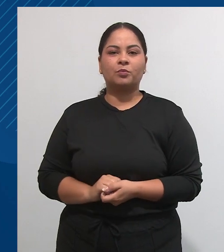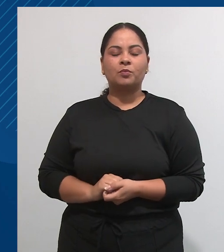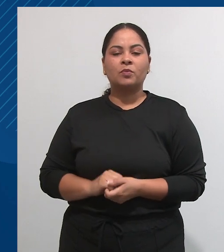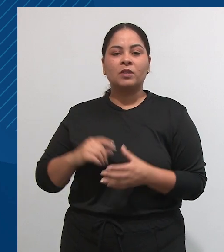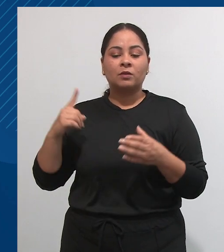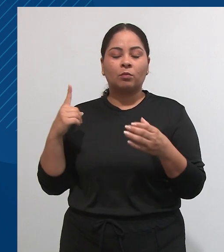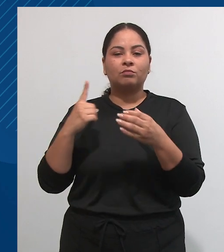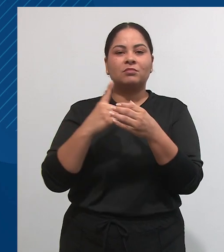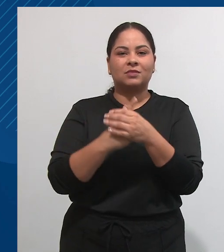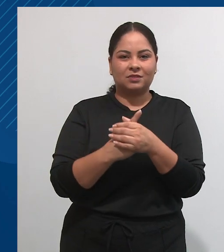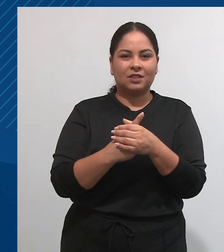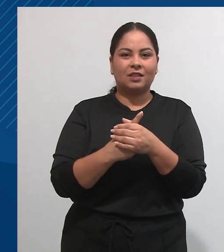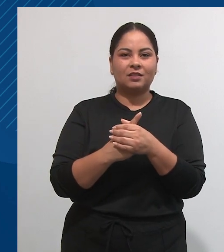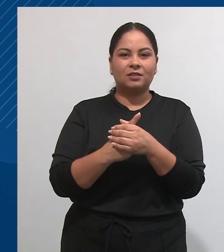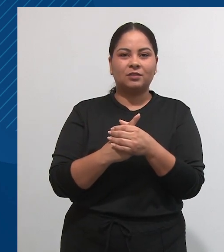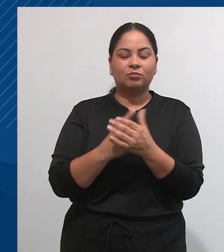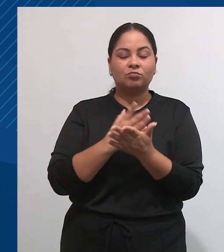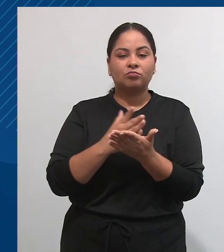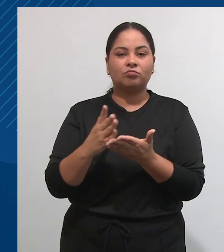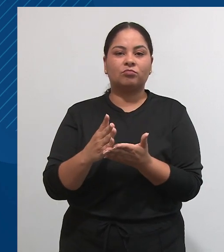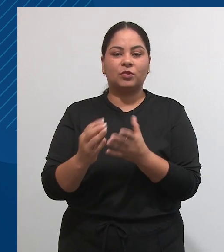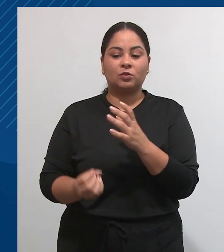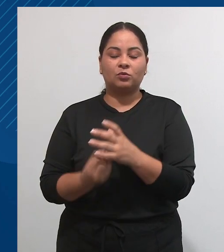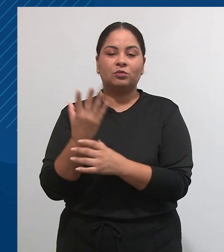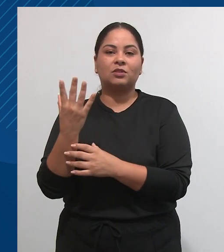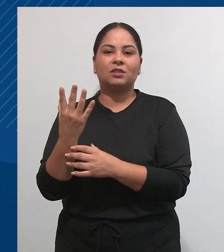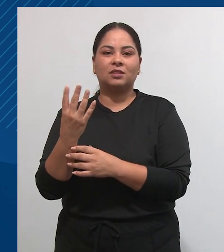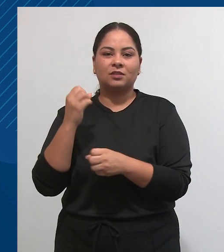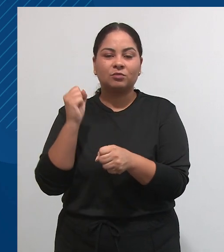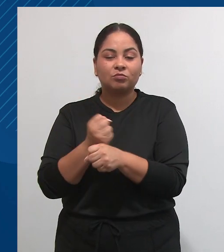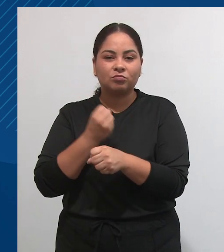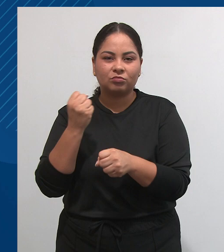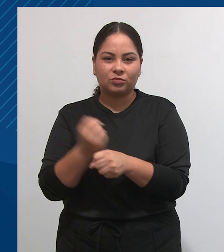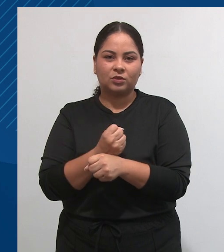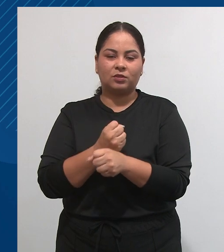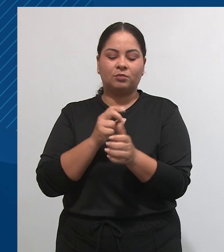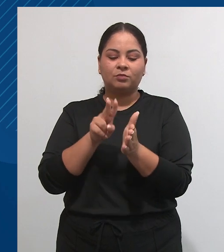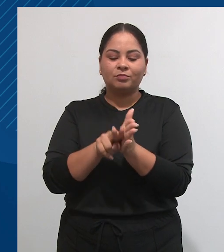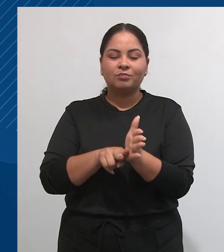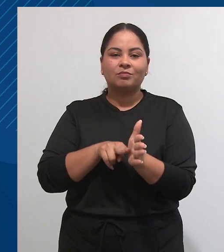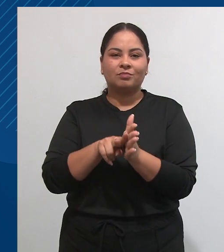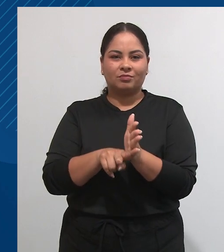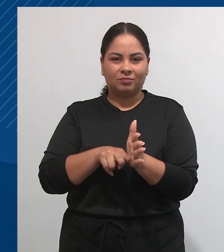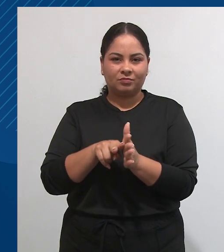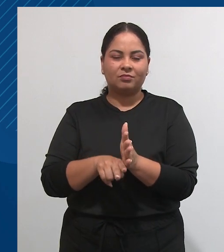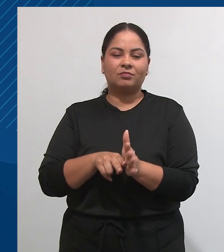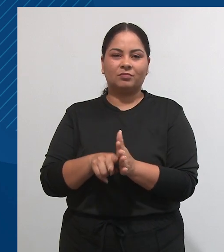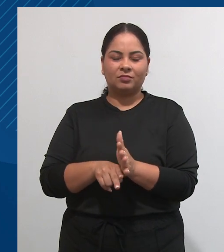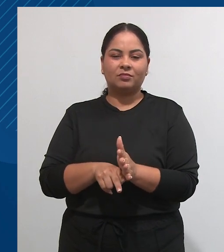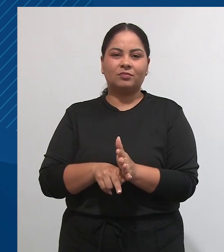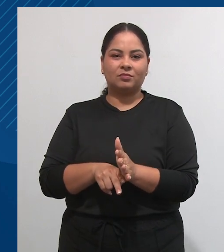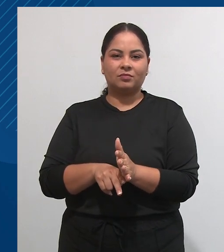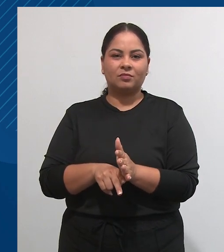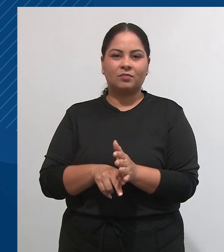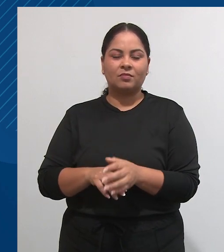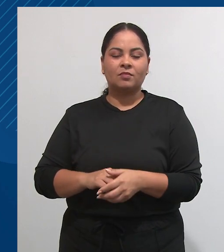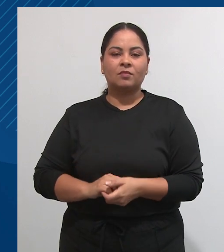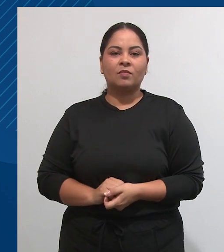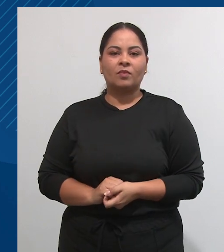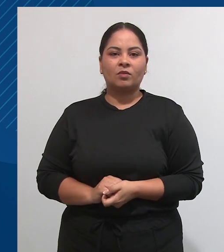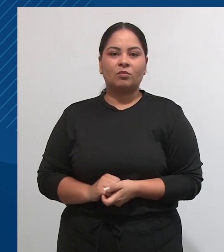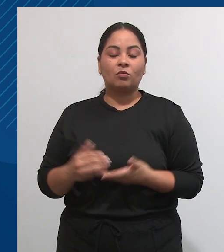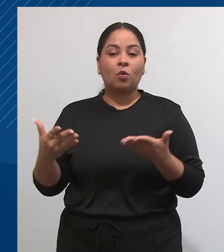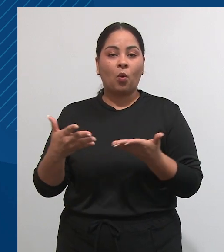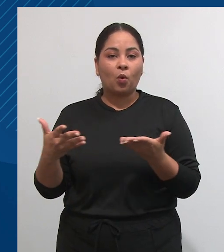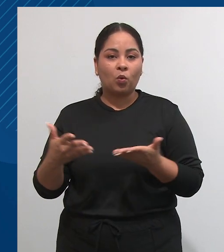como a Ferrovia Madeira Mamoré e as linhas telegráficas. Os dois projetos já com essa perspectiva